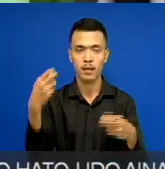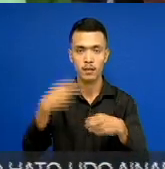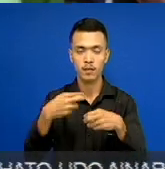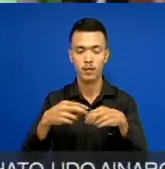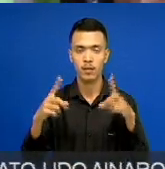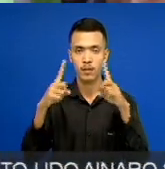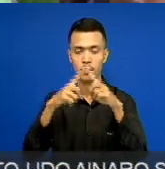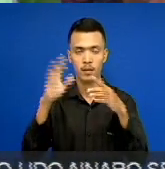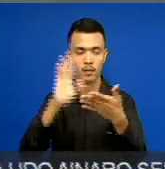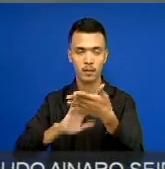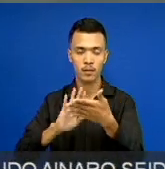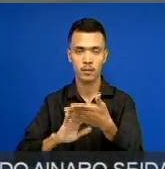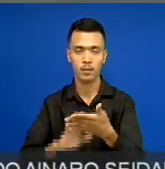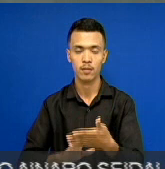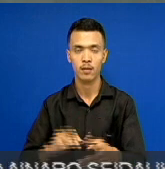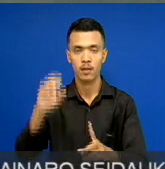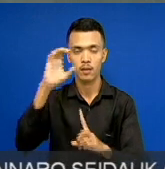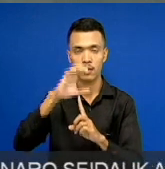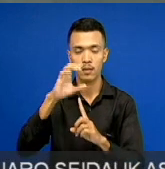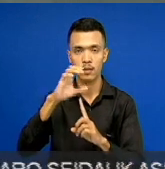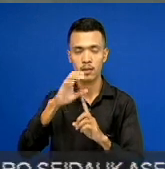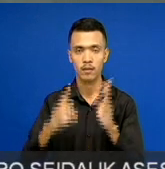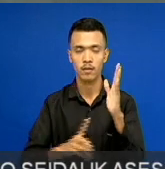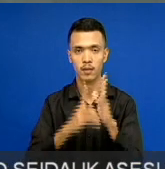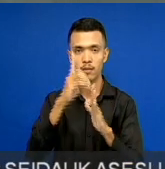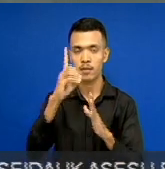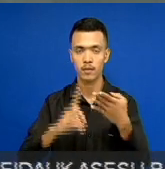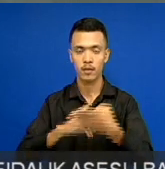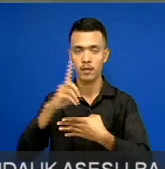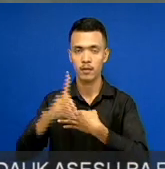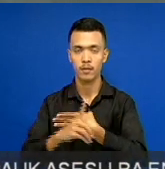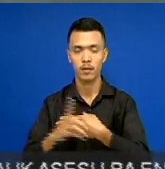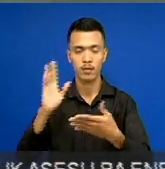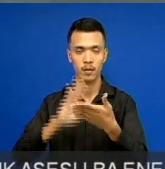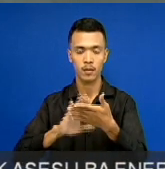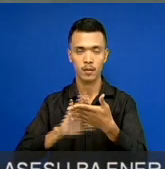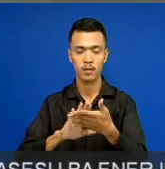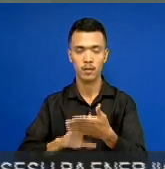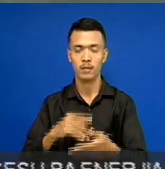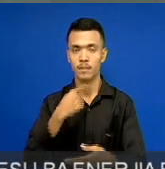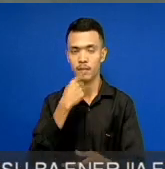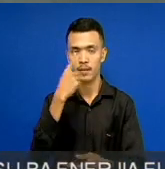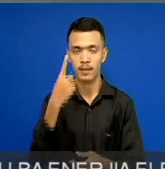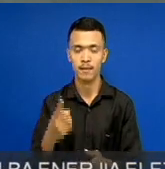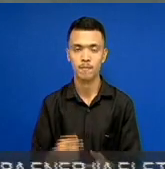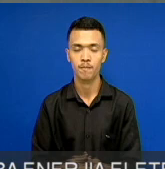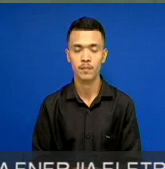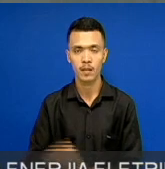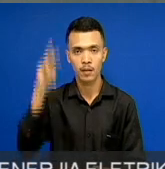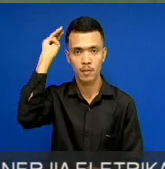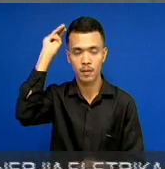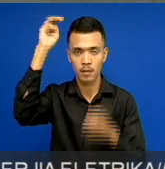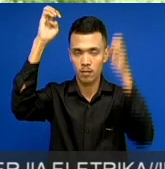a mi soro ya mi na escola ne. Chefe Departamento de Desenvolvimento e Gestão Parte Escolar, Amélia Julieta Belo Hateten,